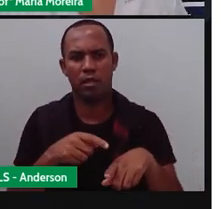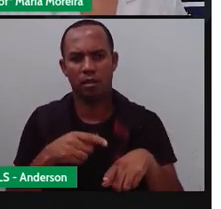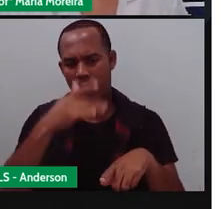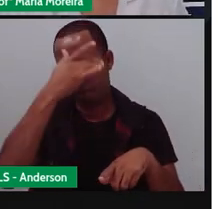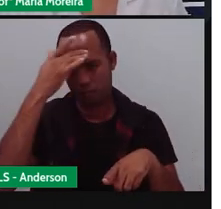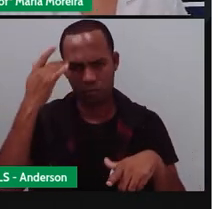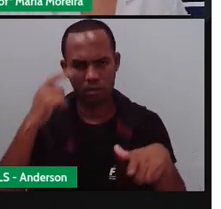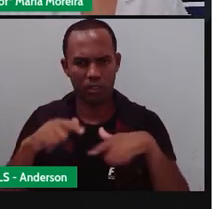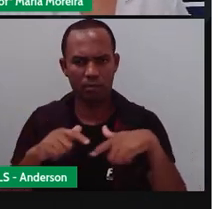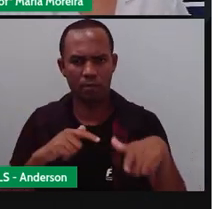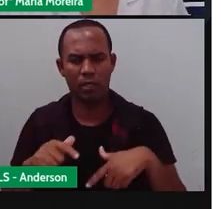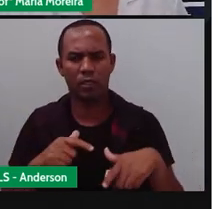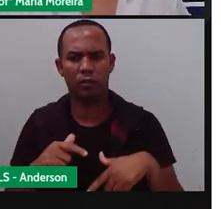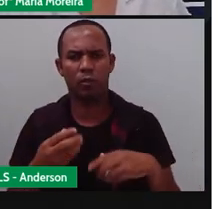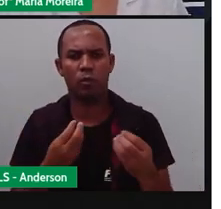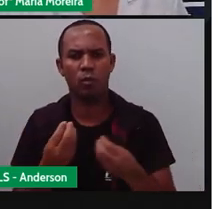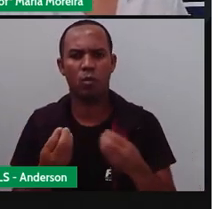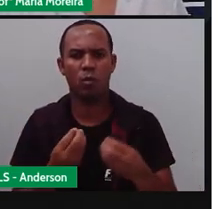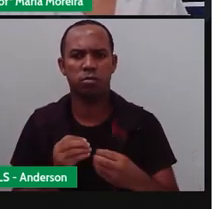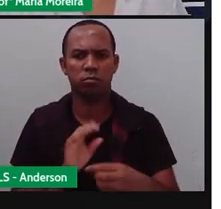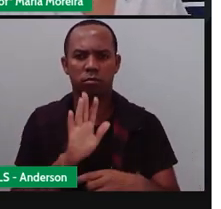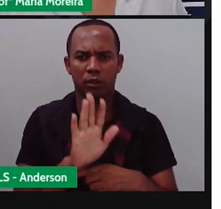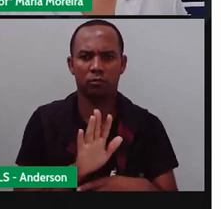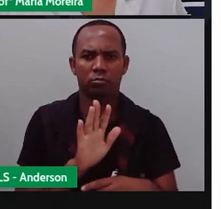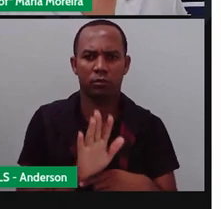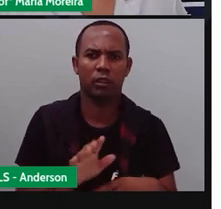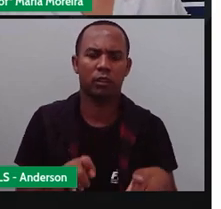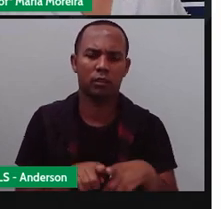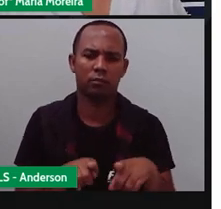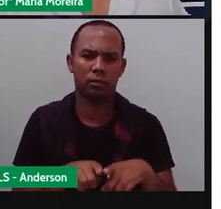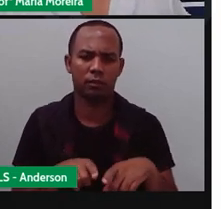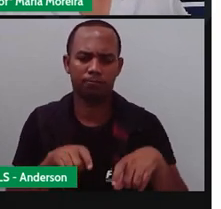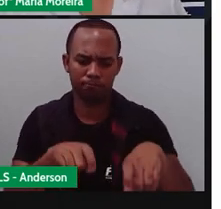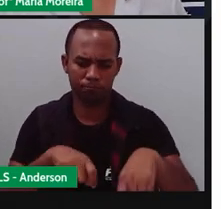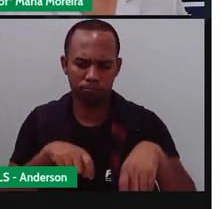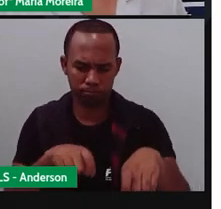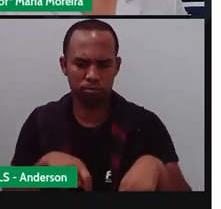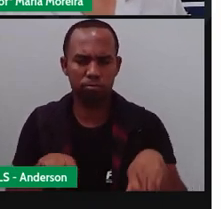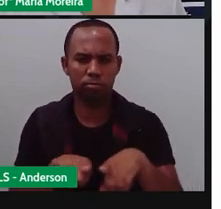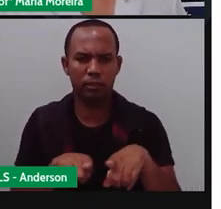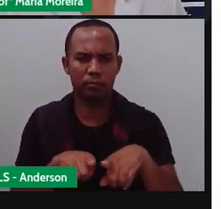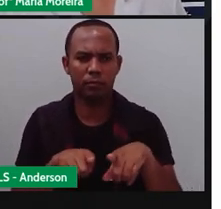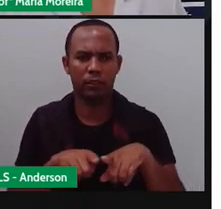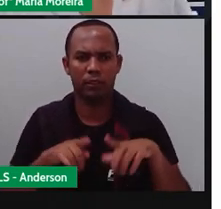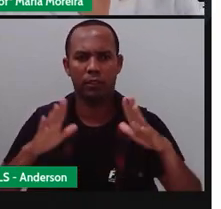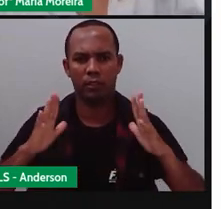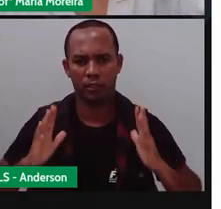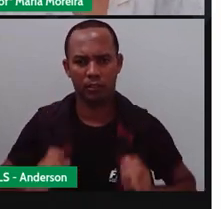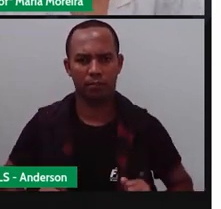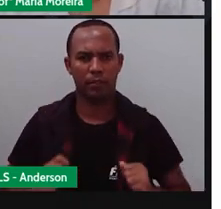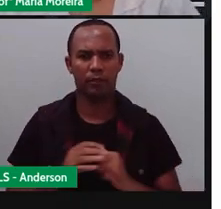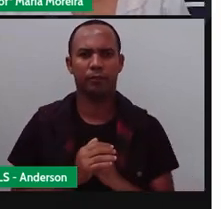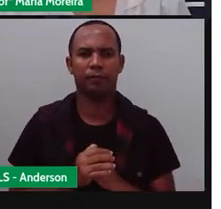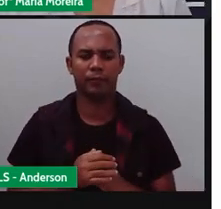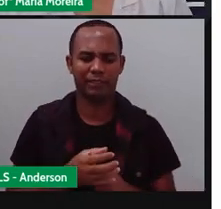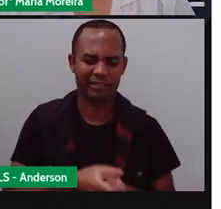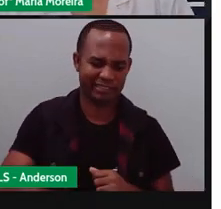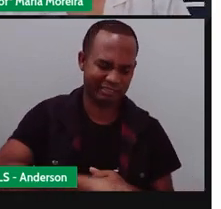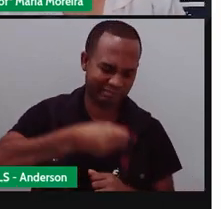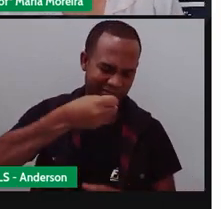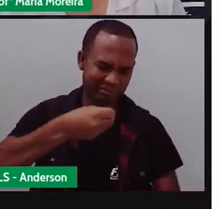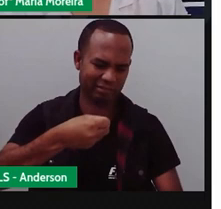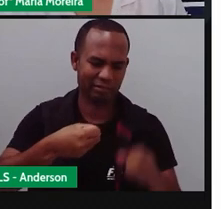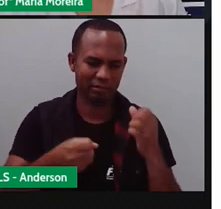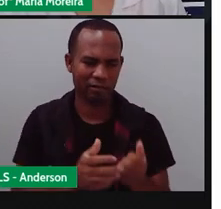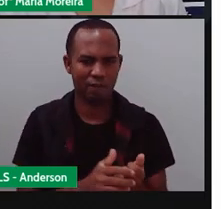outras pessoas da casa mesmo vamos lá e limpa né o pé do feijão limpam a mandioca se arranca o